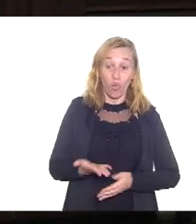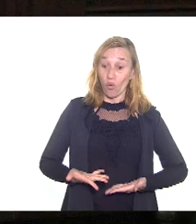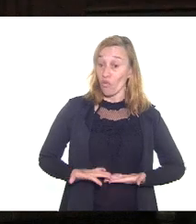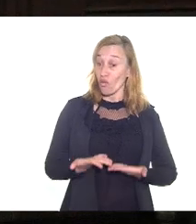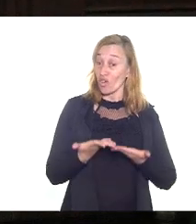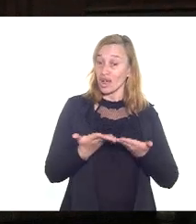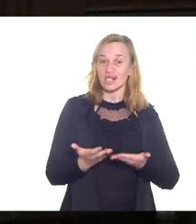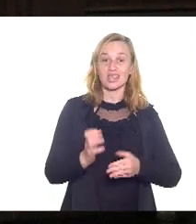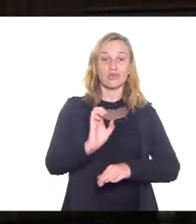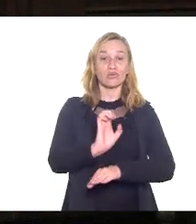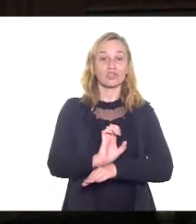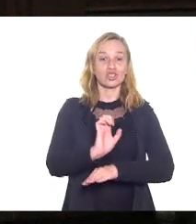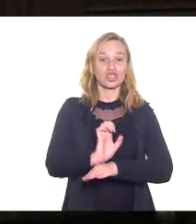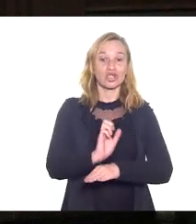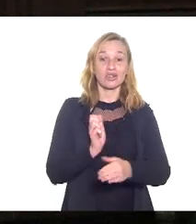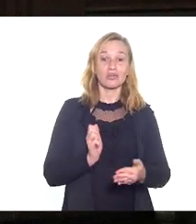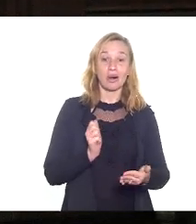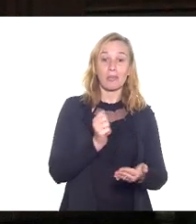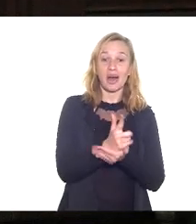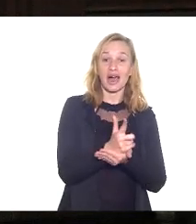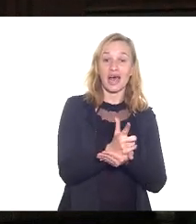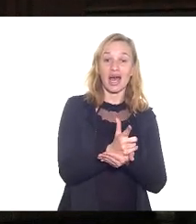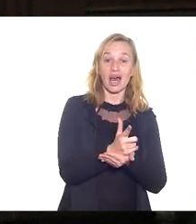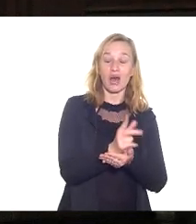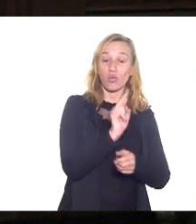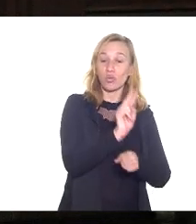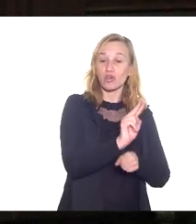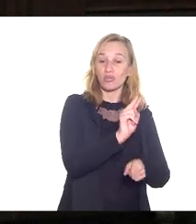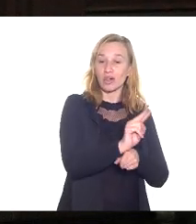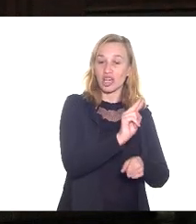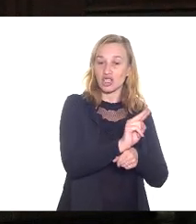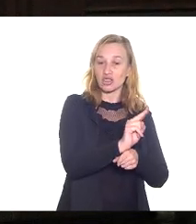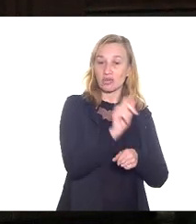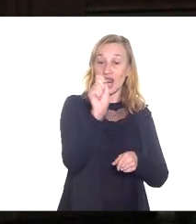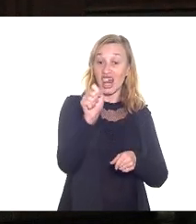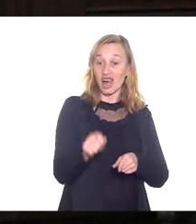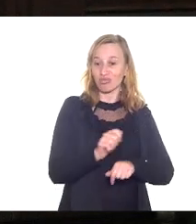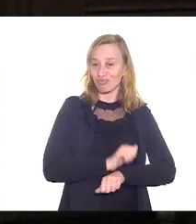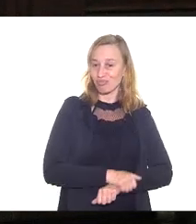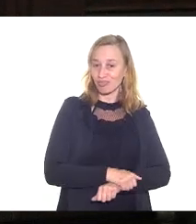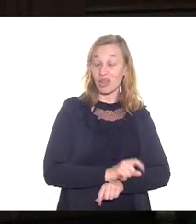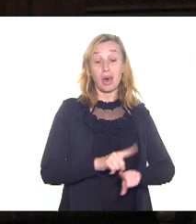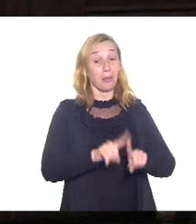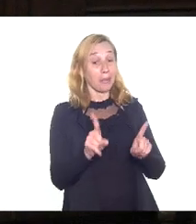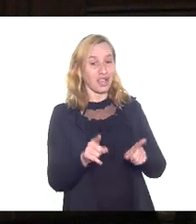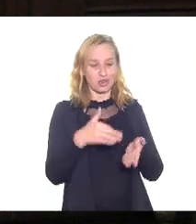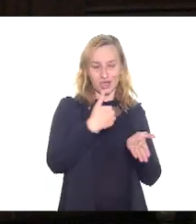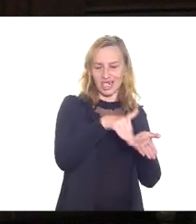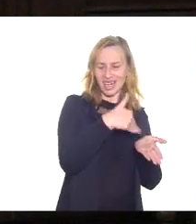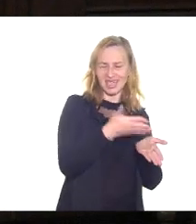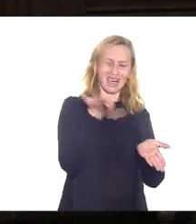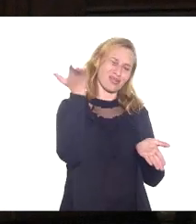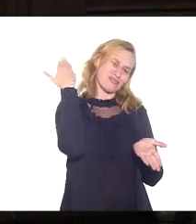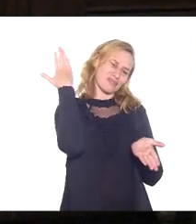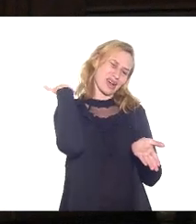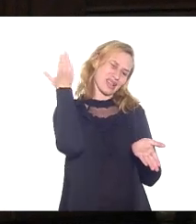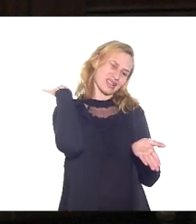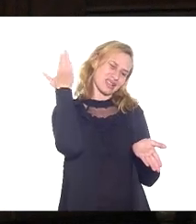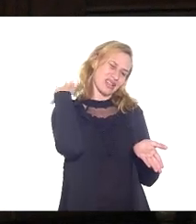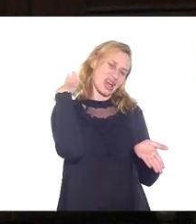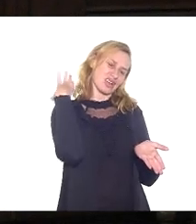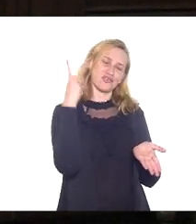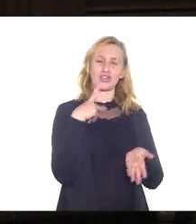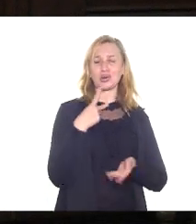ofereceu ao Estado para ele tomar um empréstimo para fazer o leilão. Mas o secretário da época chegou à